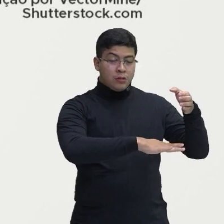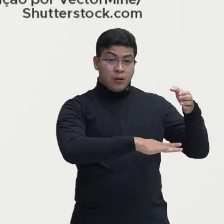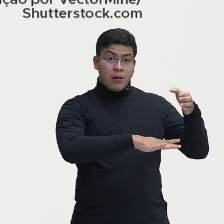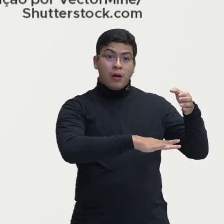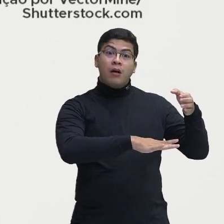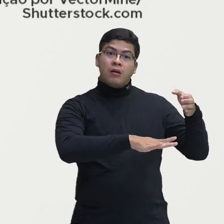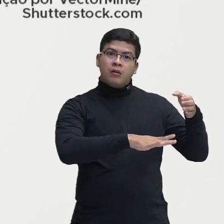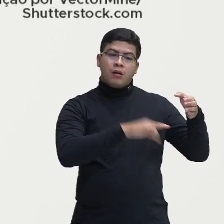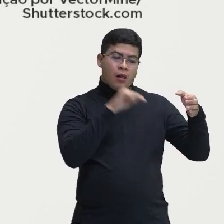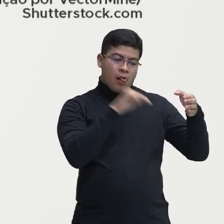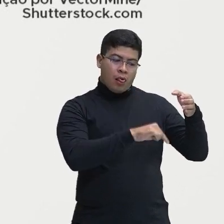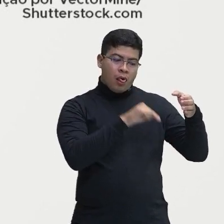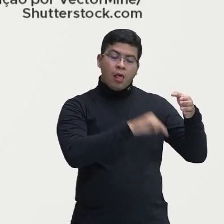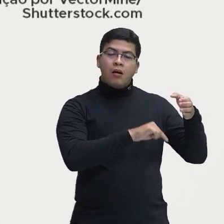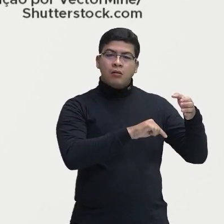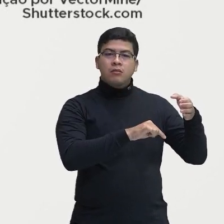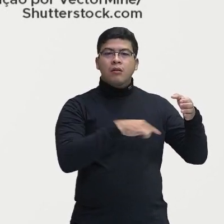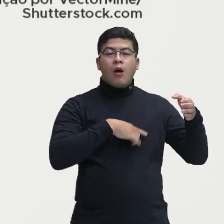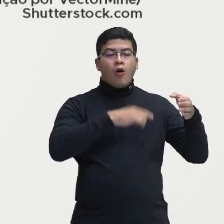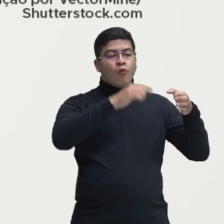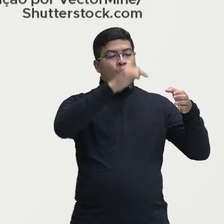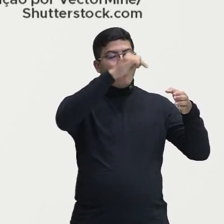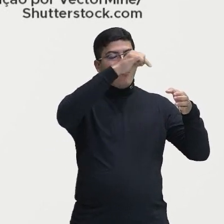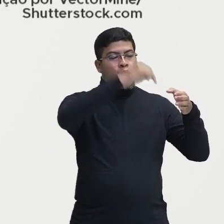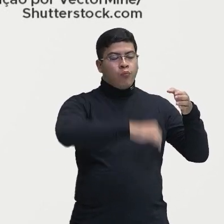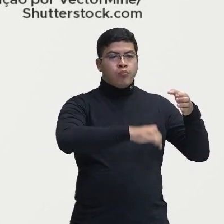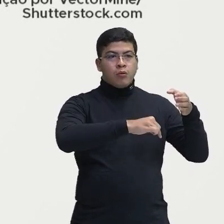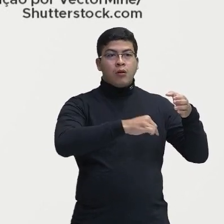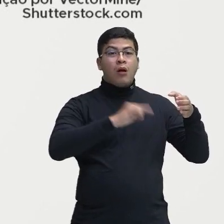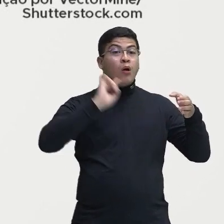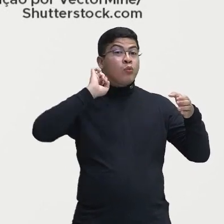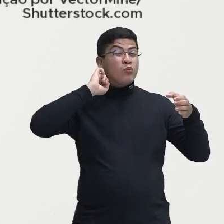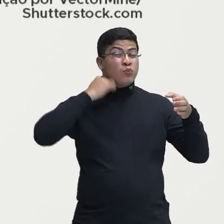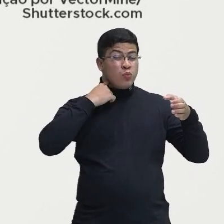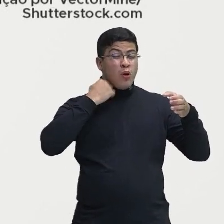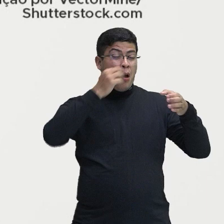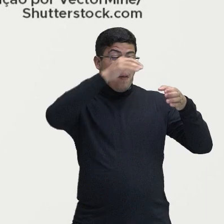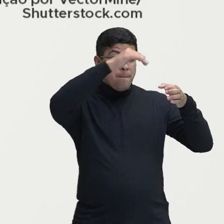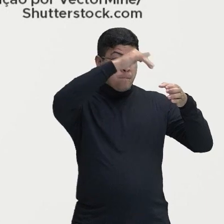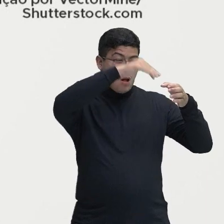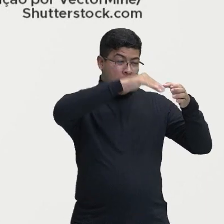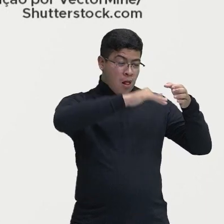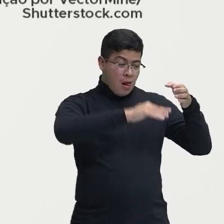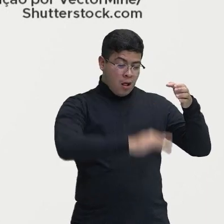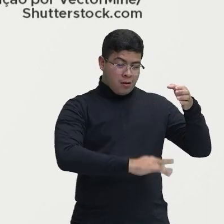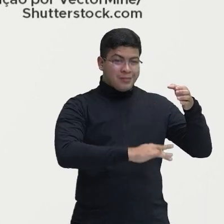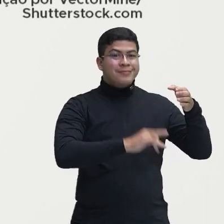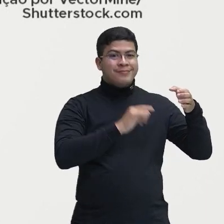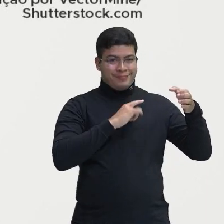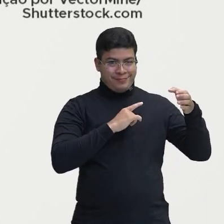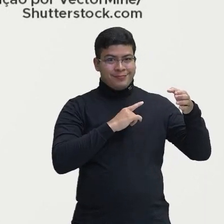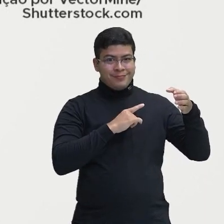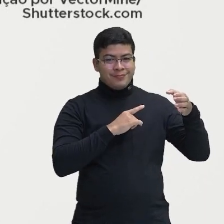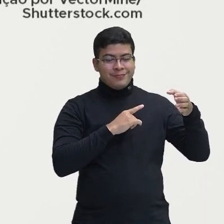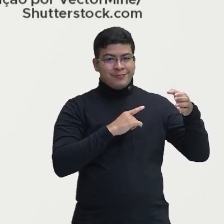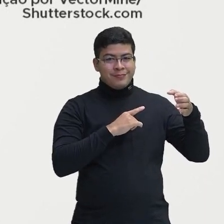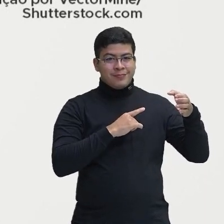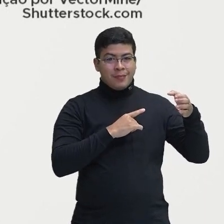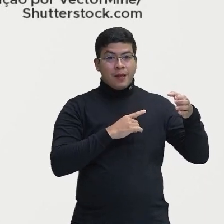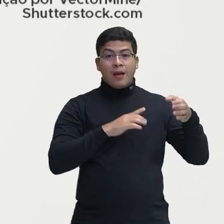retangular. Então, o que acontece com a decantação? Depois que os flocos são formados, esses flocos eles